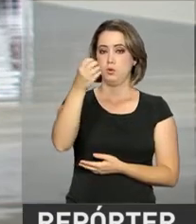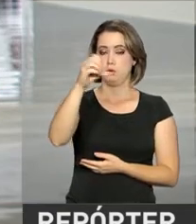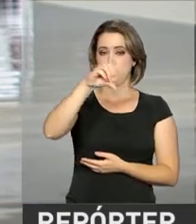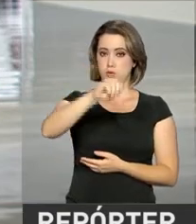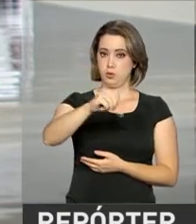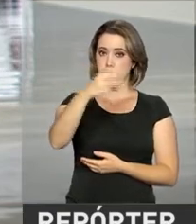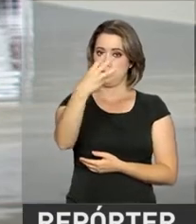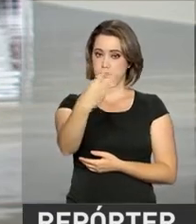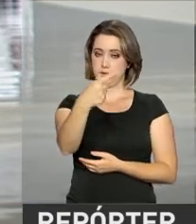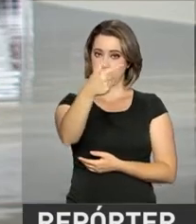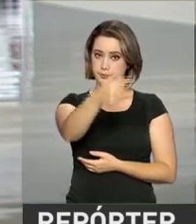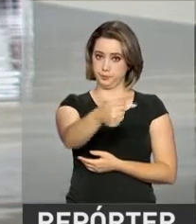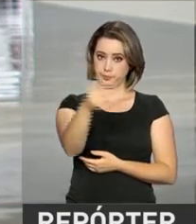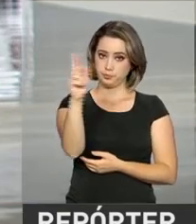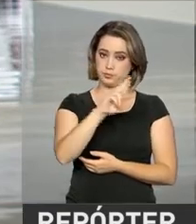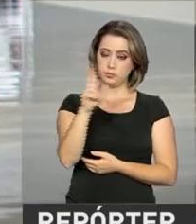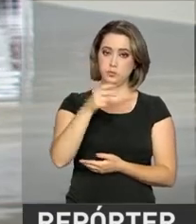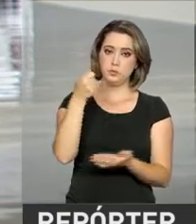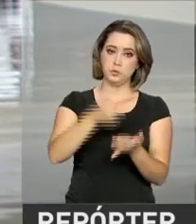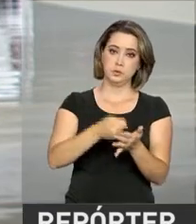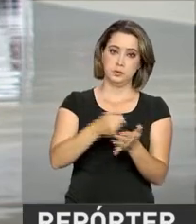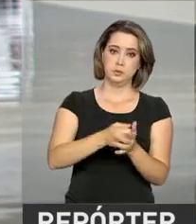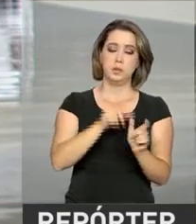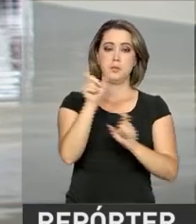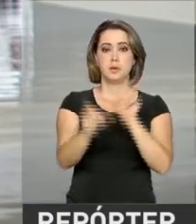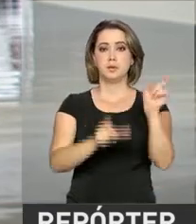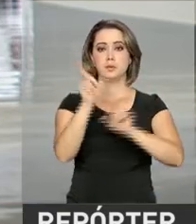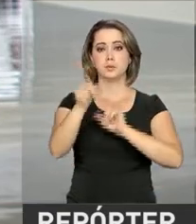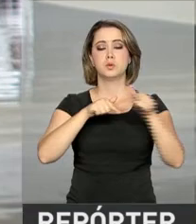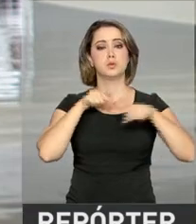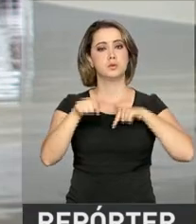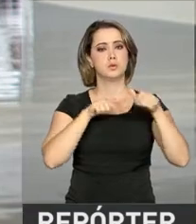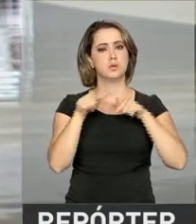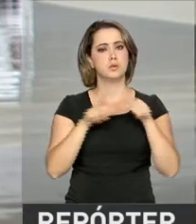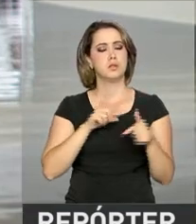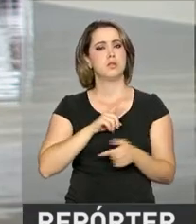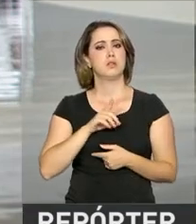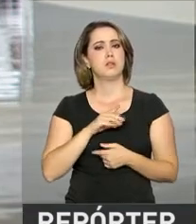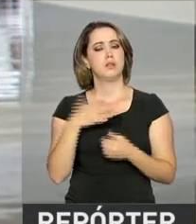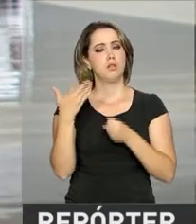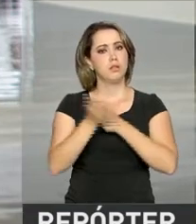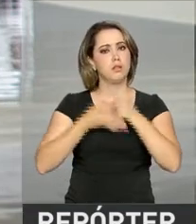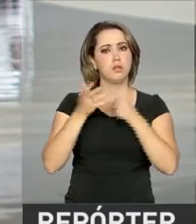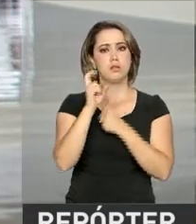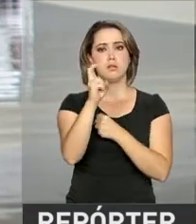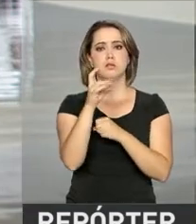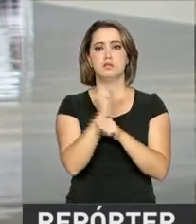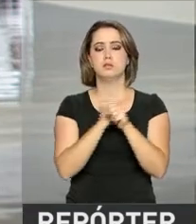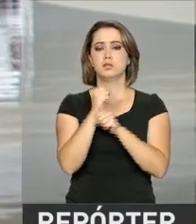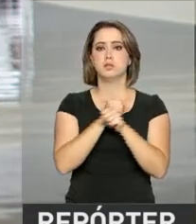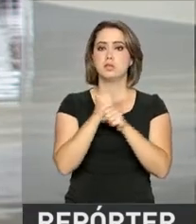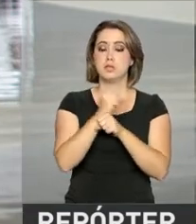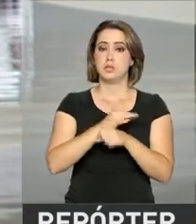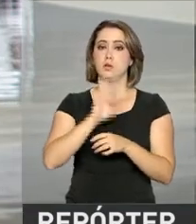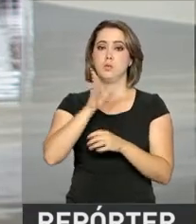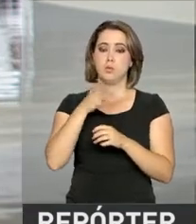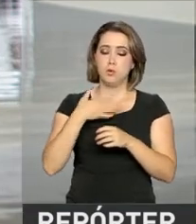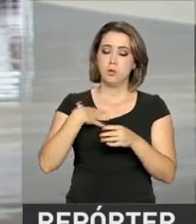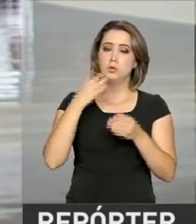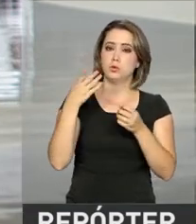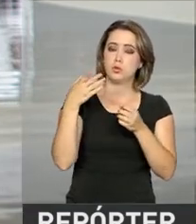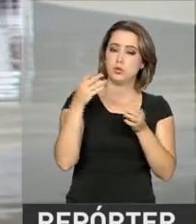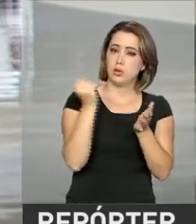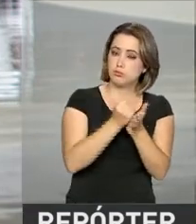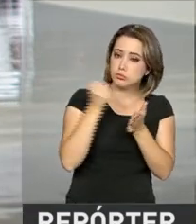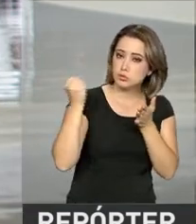R$ 937,00. E é pago ao trabalhador que tem aí, no mínimo, 5 anos de cadastro no PIS ou